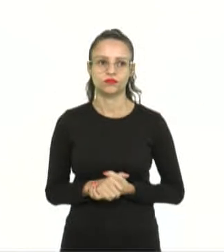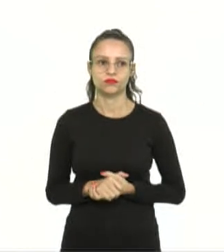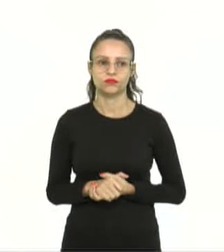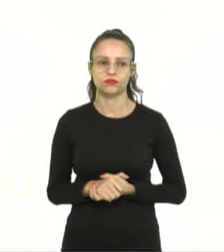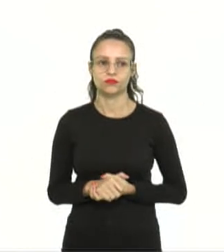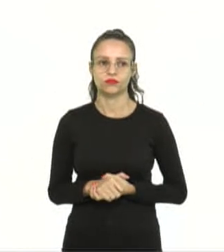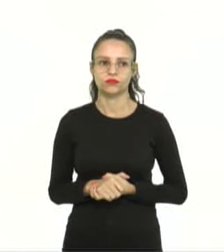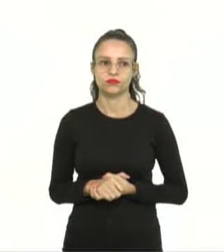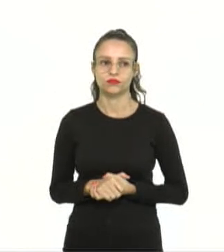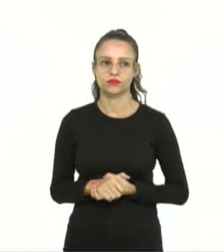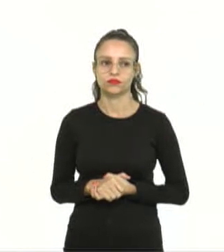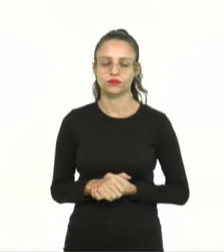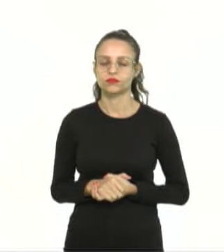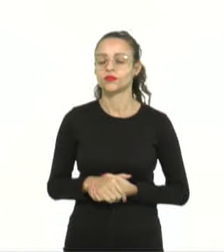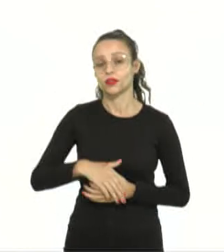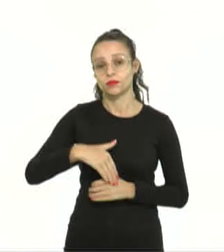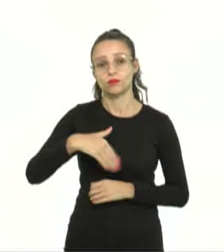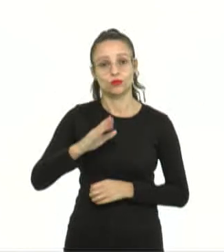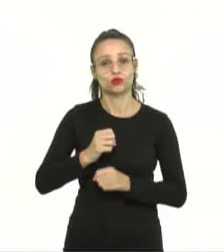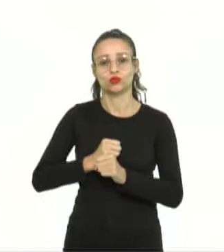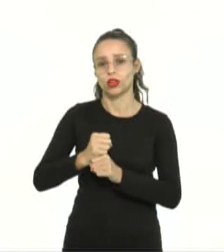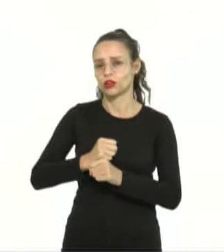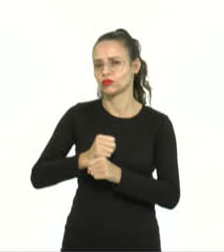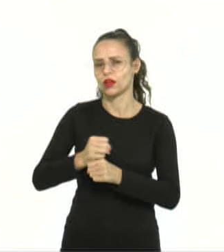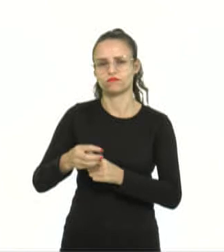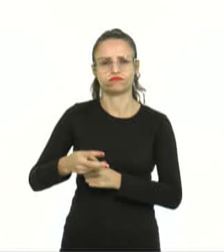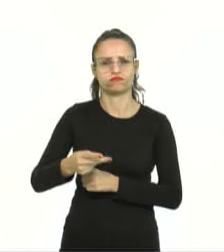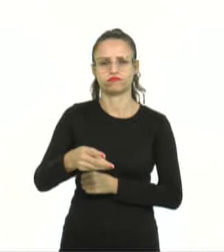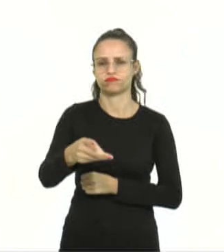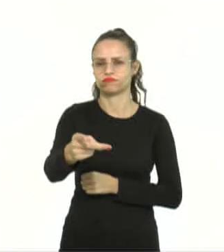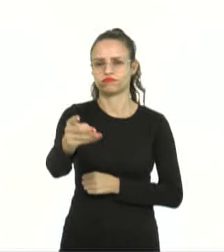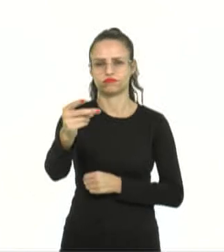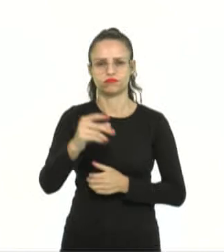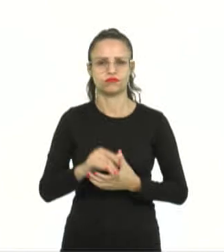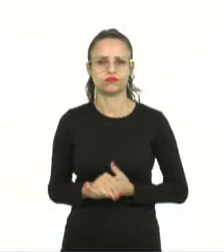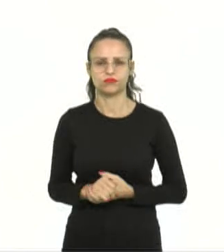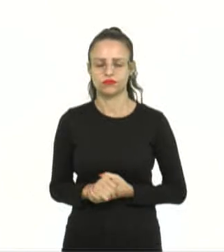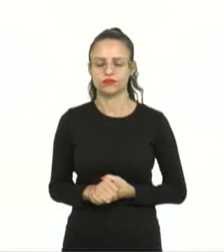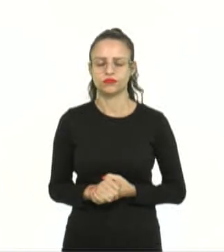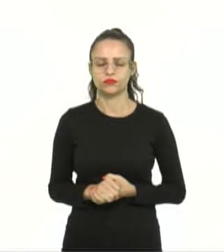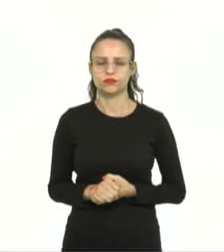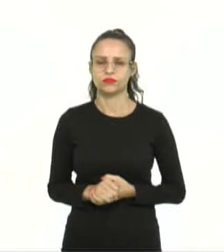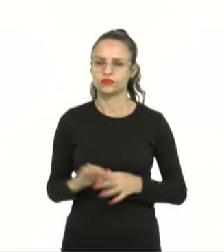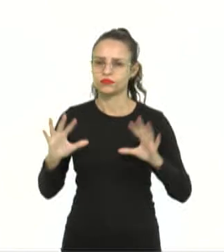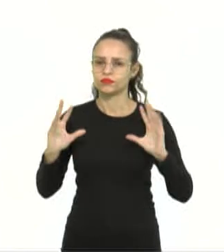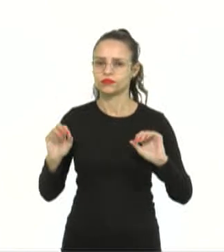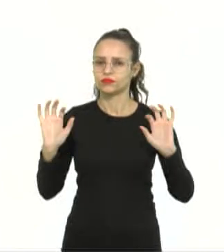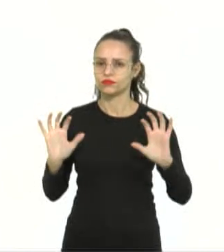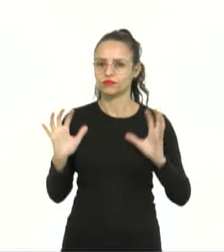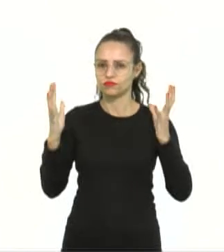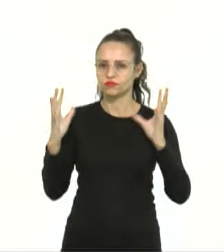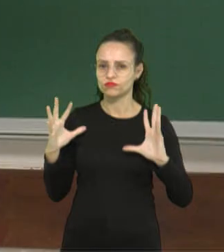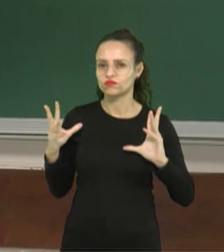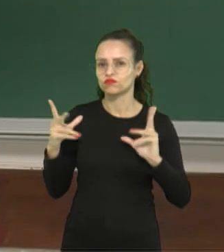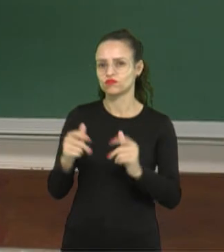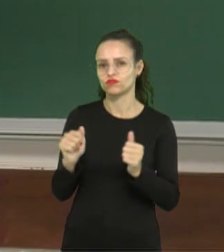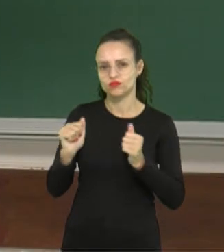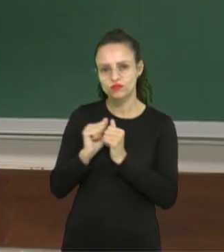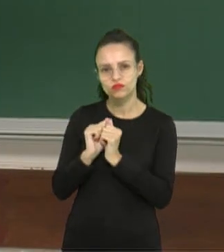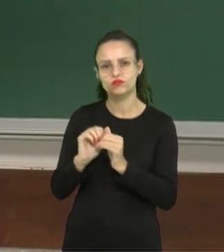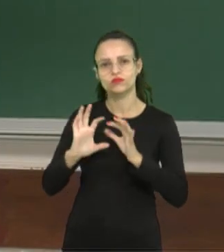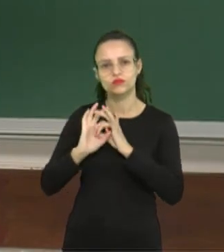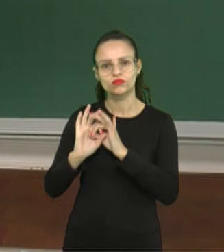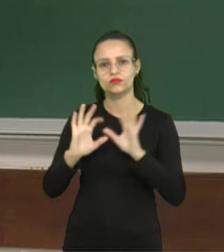mais, né? Muitos anos a mais, e que lo veamos, estemos todos para celebrá-lo, que nós estejamos juntos